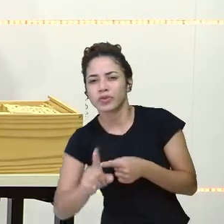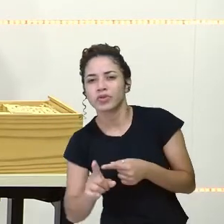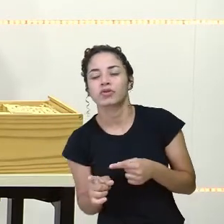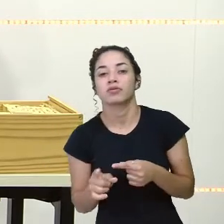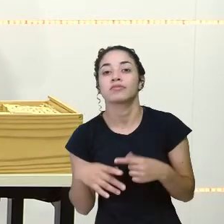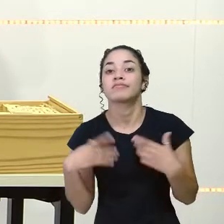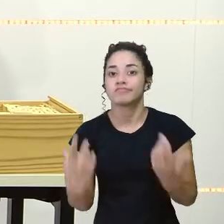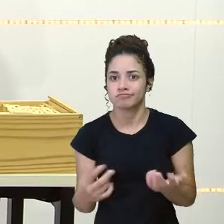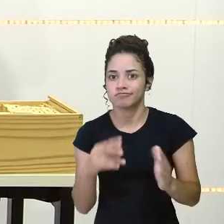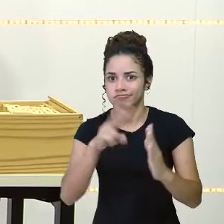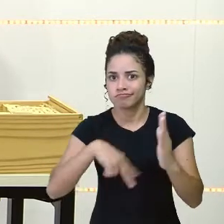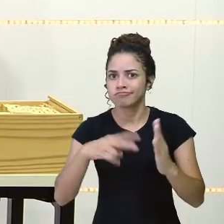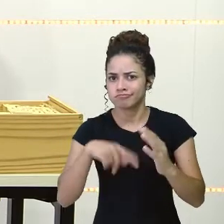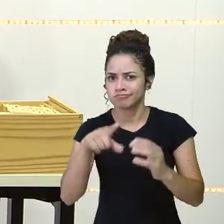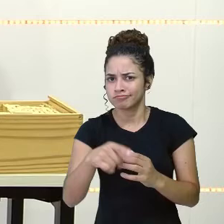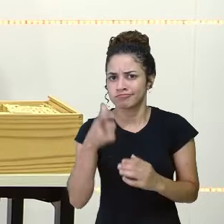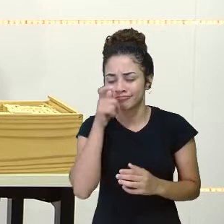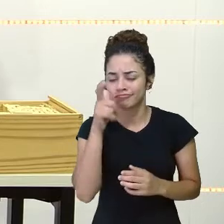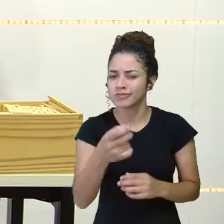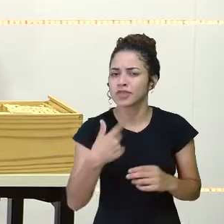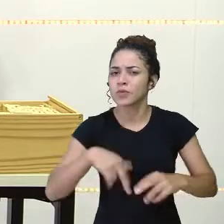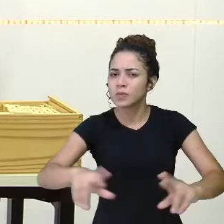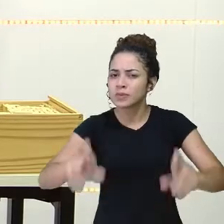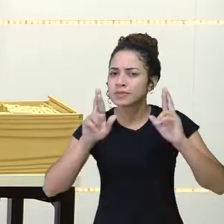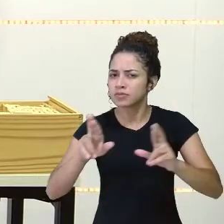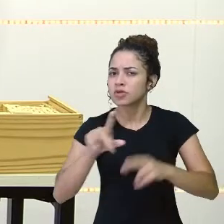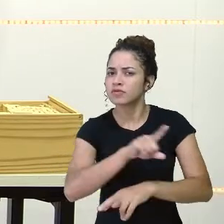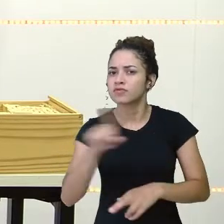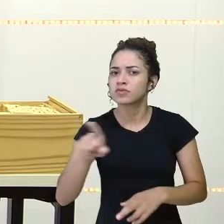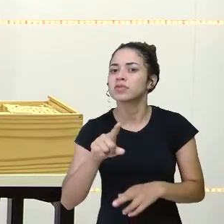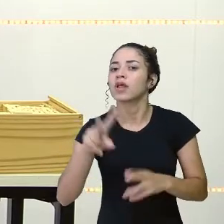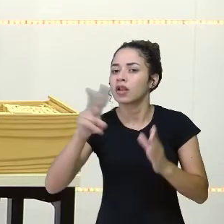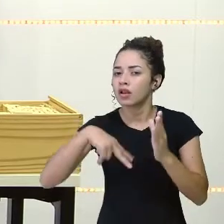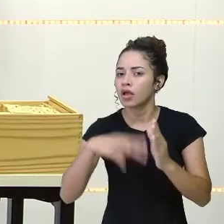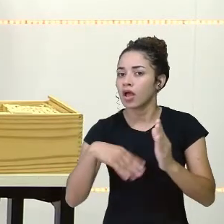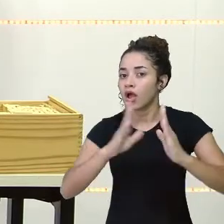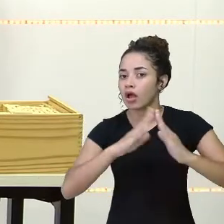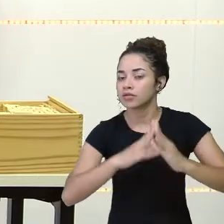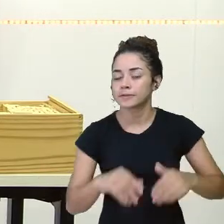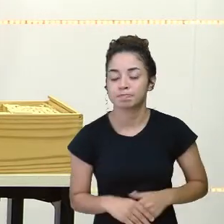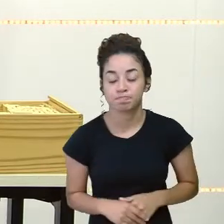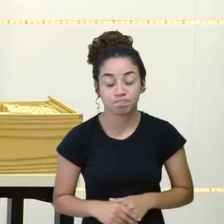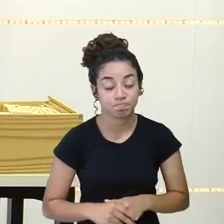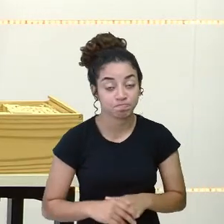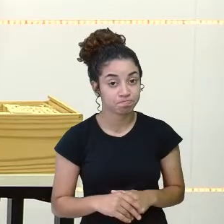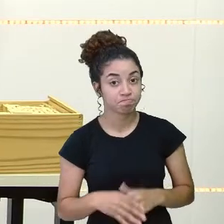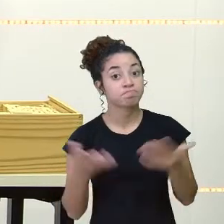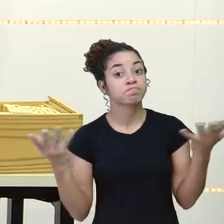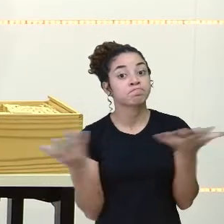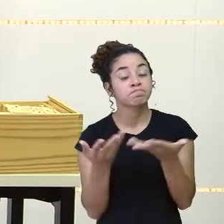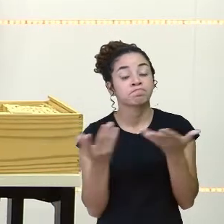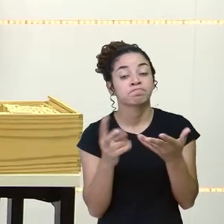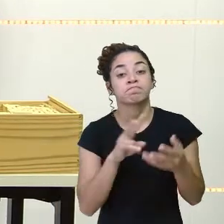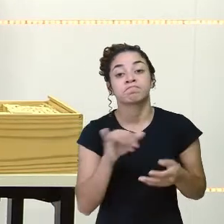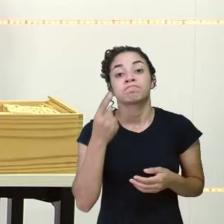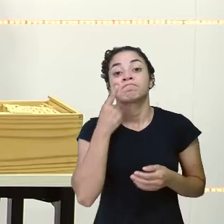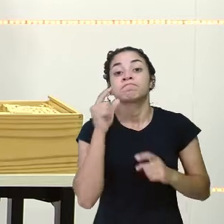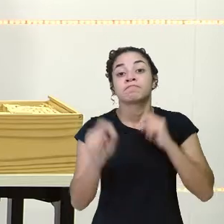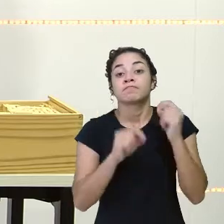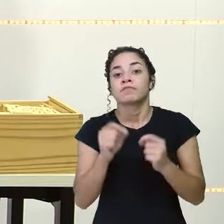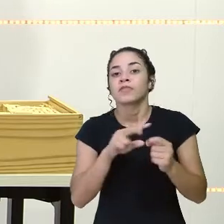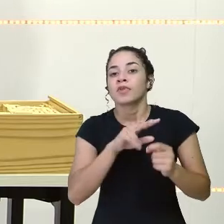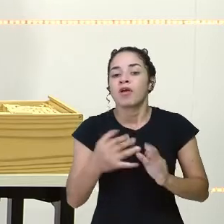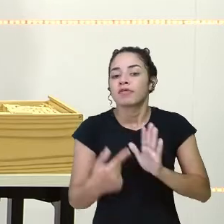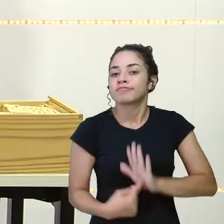aí, ela é rica, crianças. Espero que vocês estejam fazendo ela em casa. Aí agora, vamos lá. Vou agora